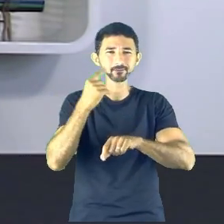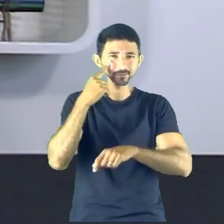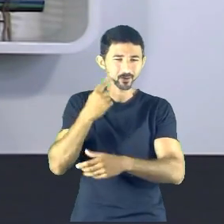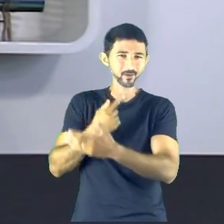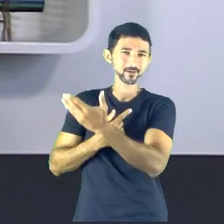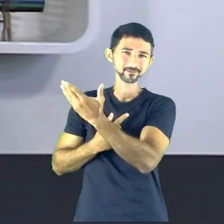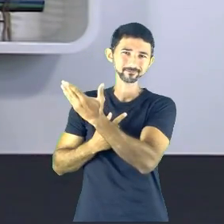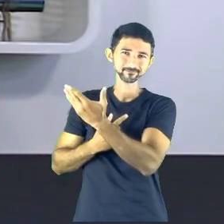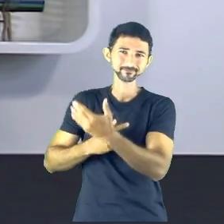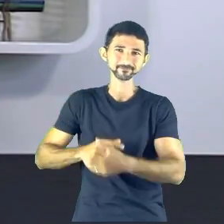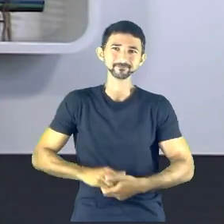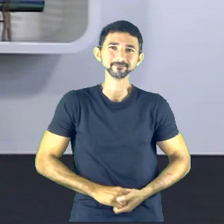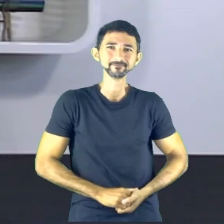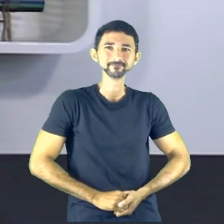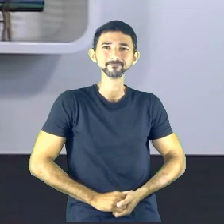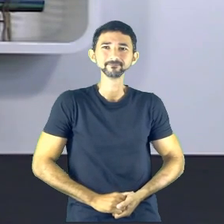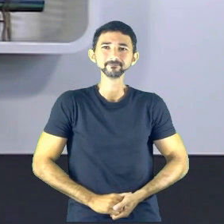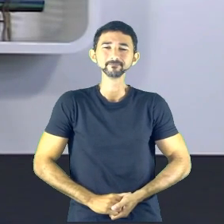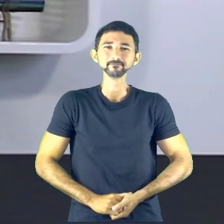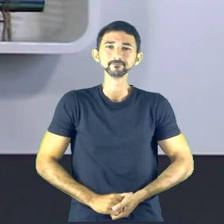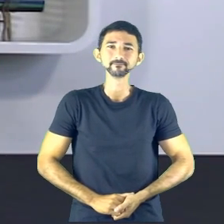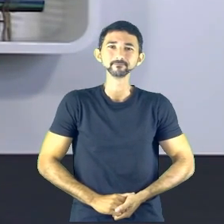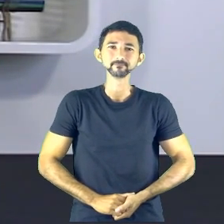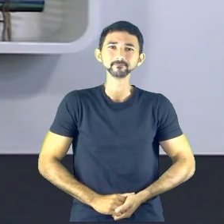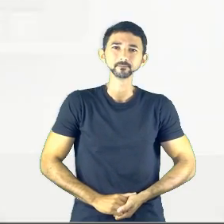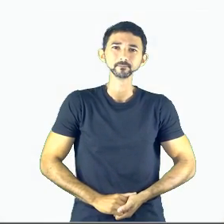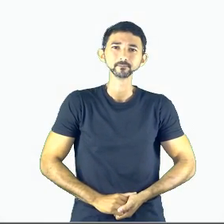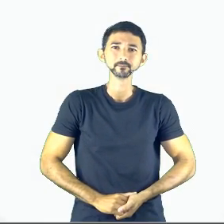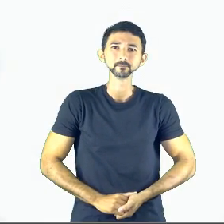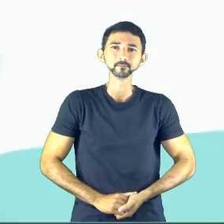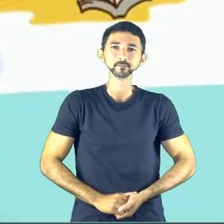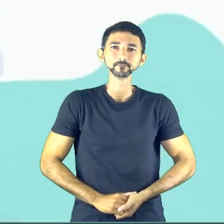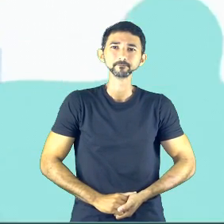pensarmos rápido. Então se liga aqui na paradinha junto comigo, bora lá!